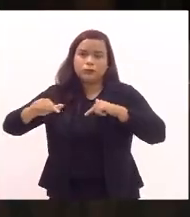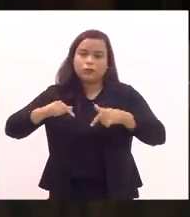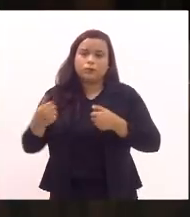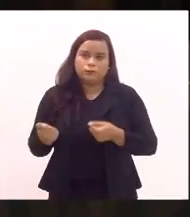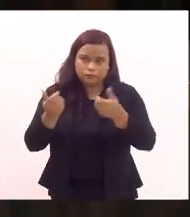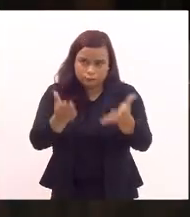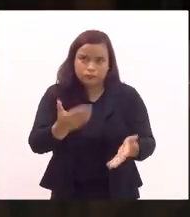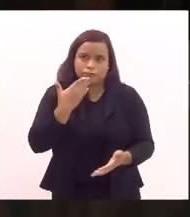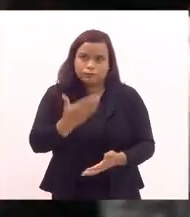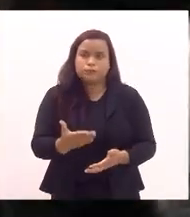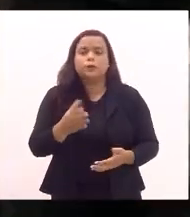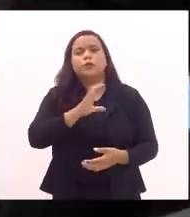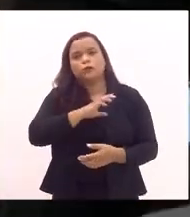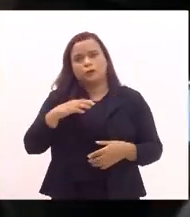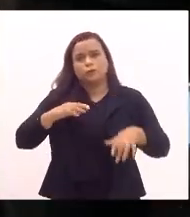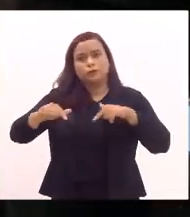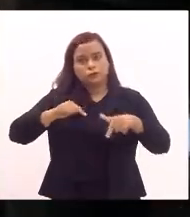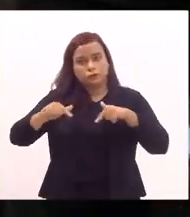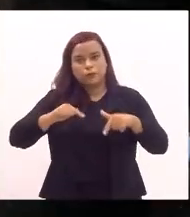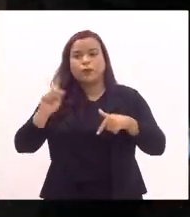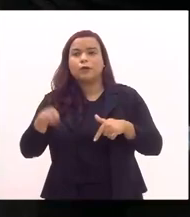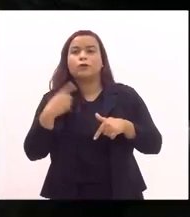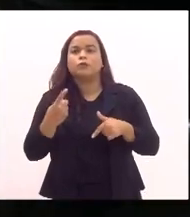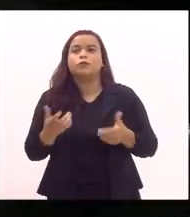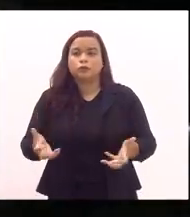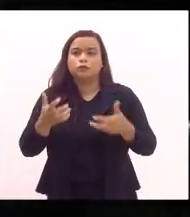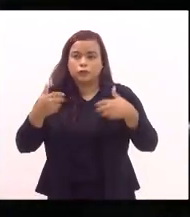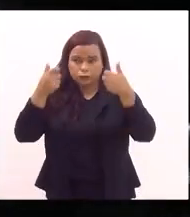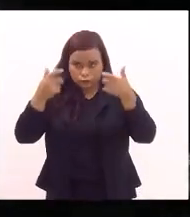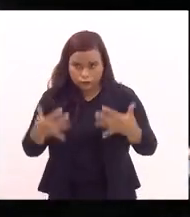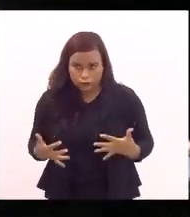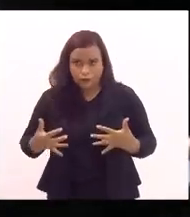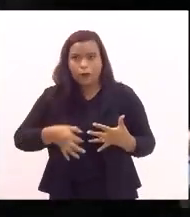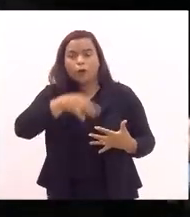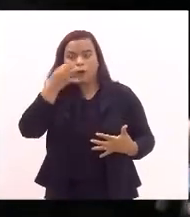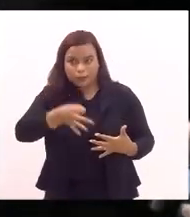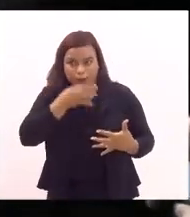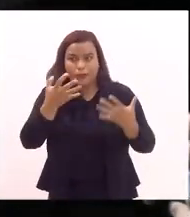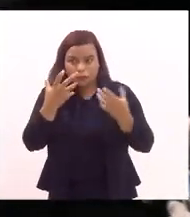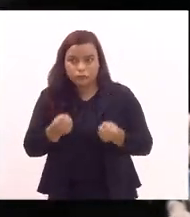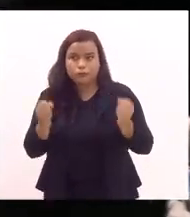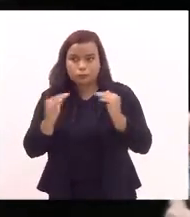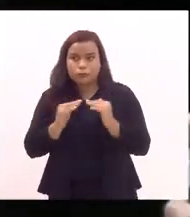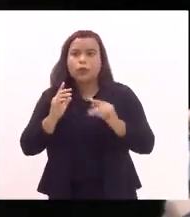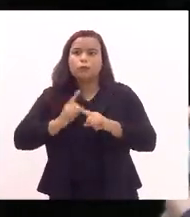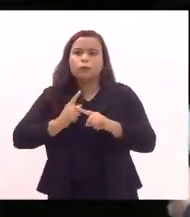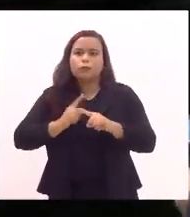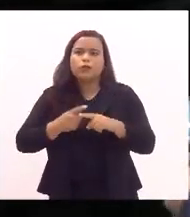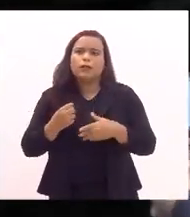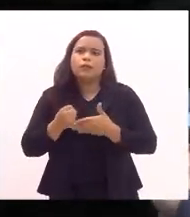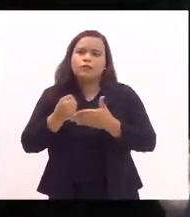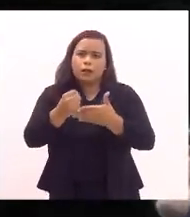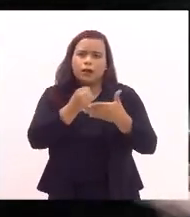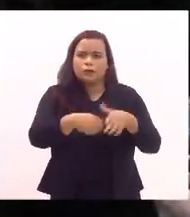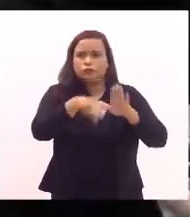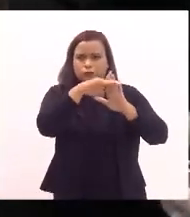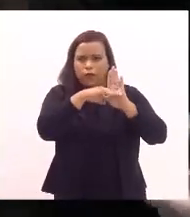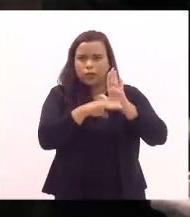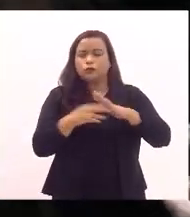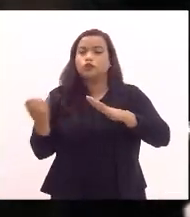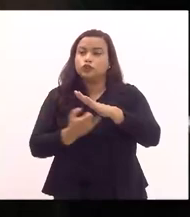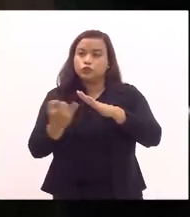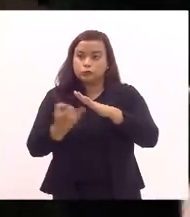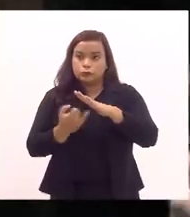presença de vossa excelência trabalho Presidente eu quero justificar o nosso parecer favorável trazendo dados do próprio Instituto